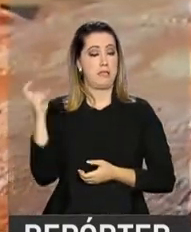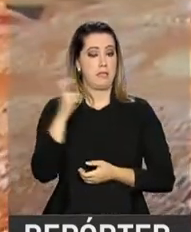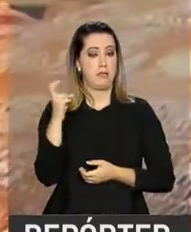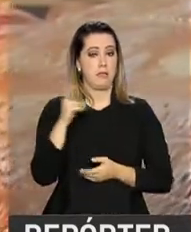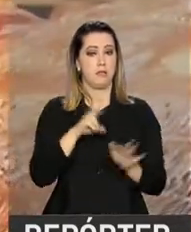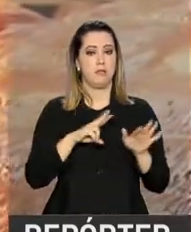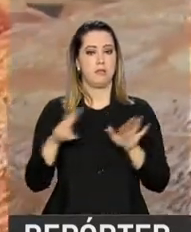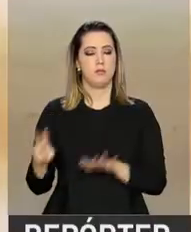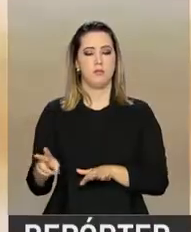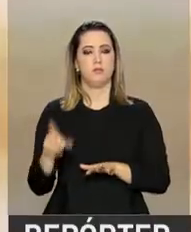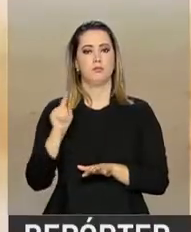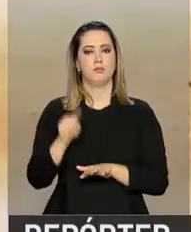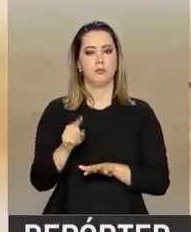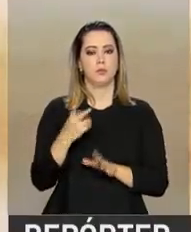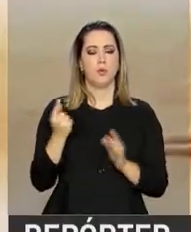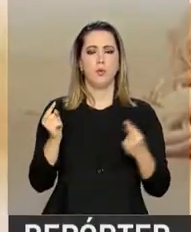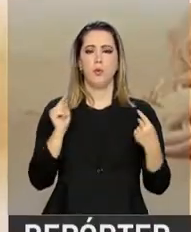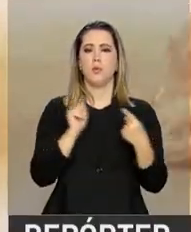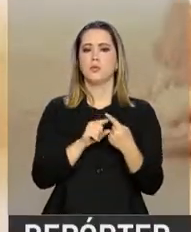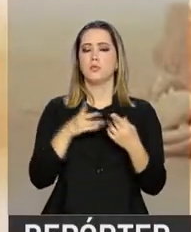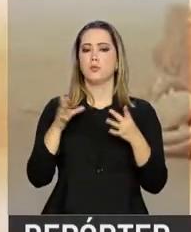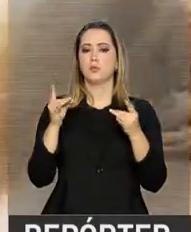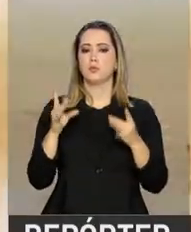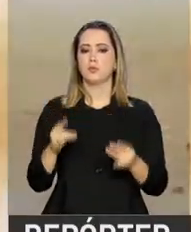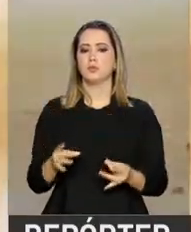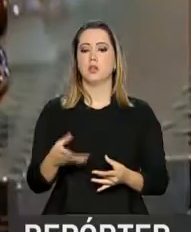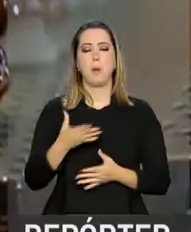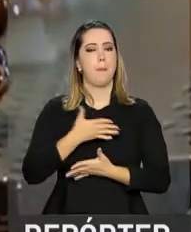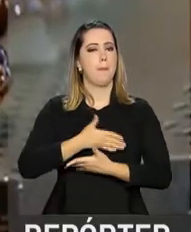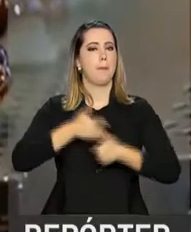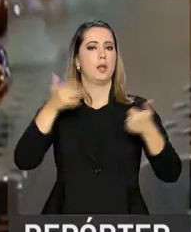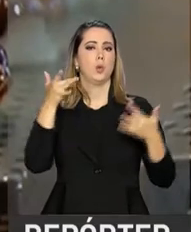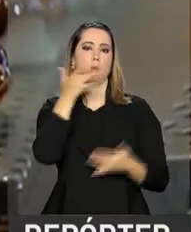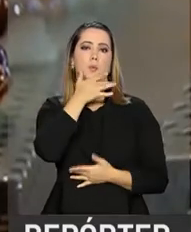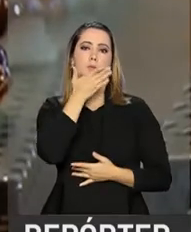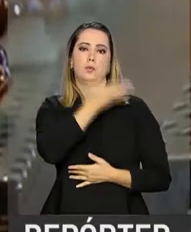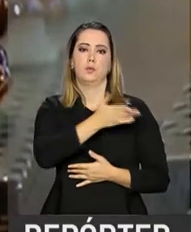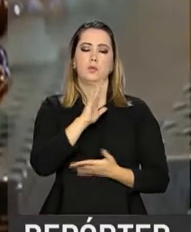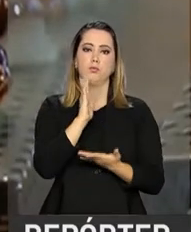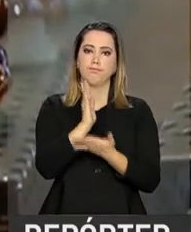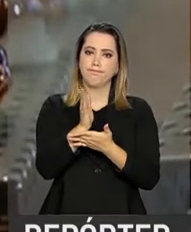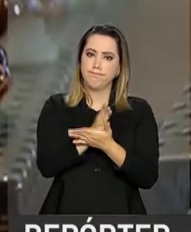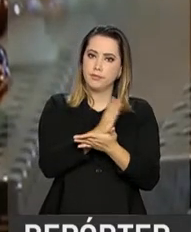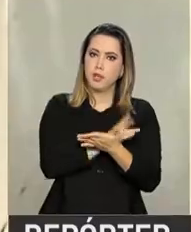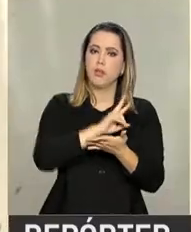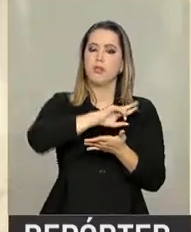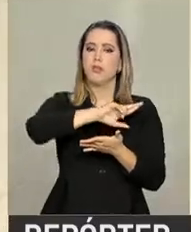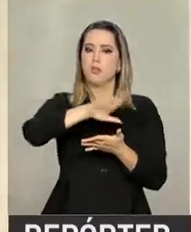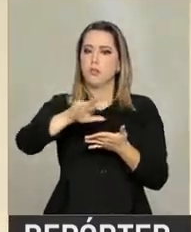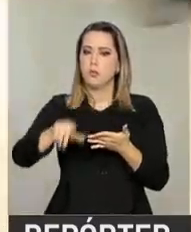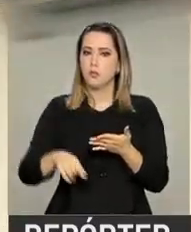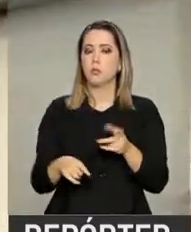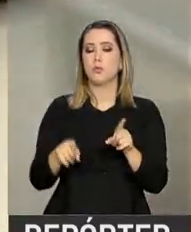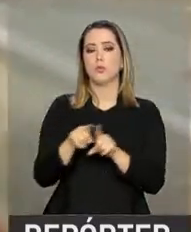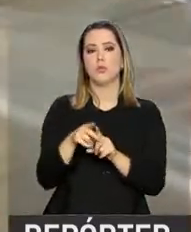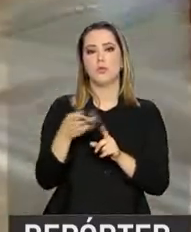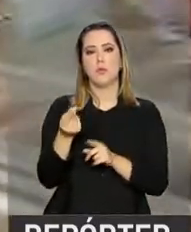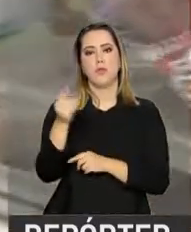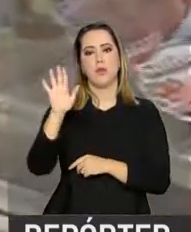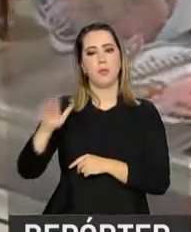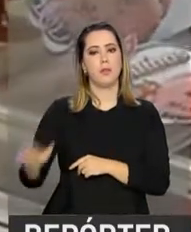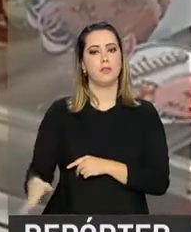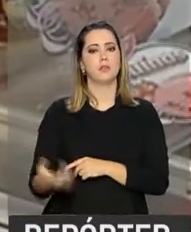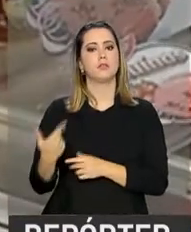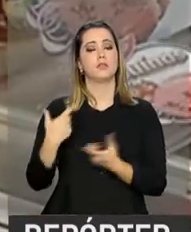da carne suína eo foco é destacar a qualidade e dar mais visibilidade aos cortes e derivados e as vantagens do preço nos supermercados